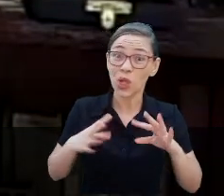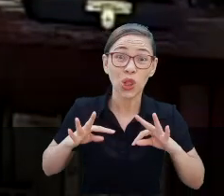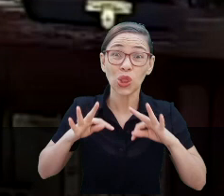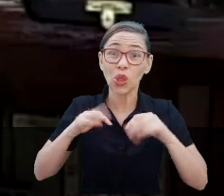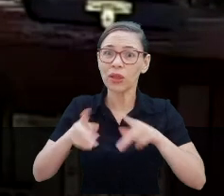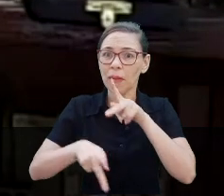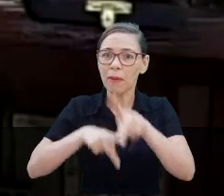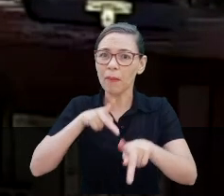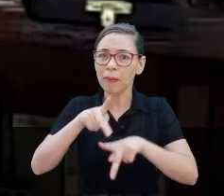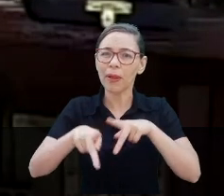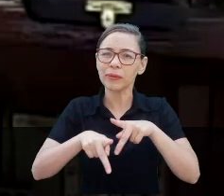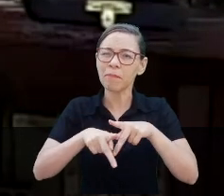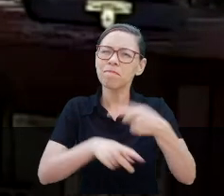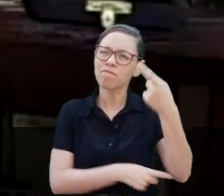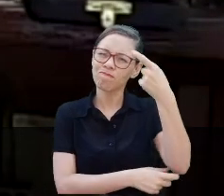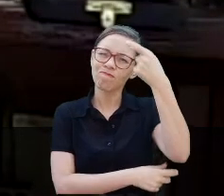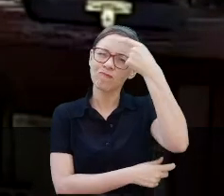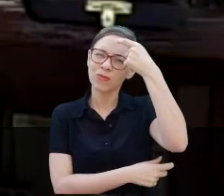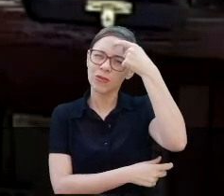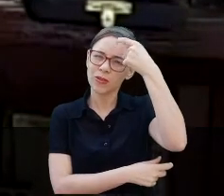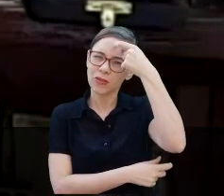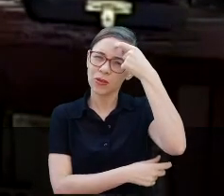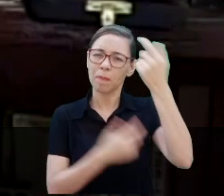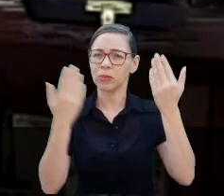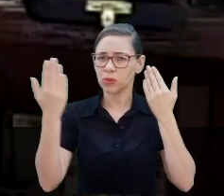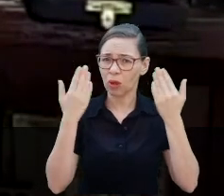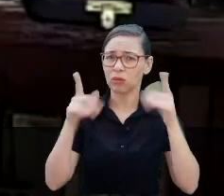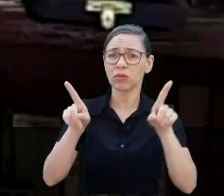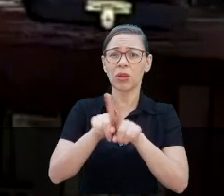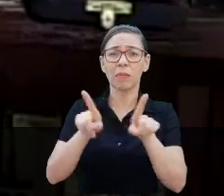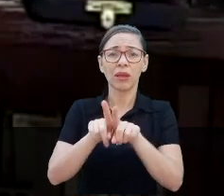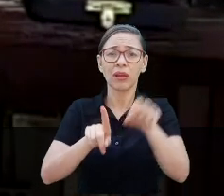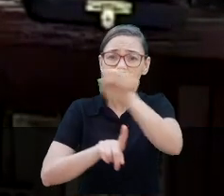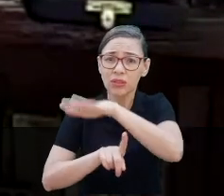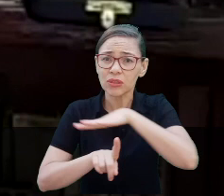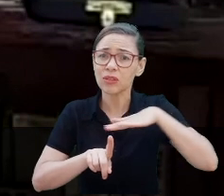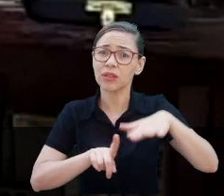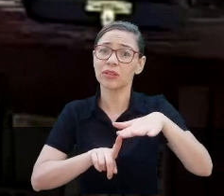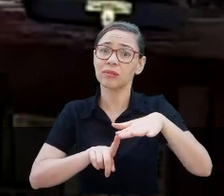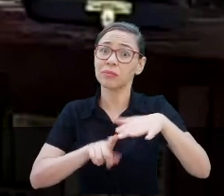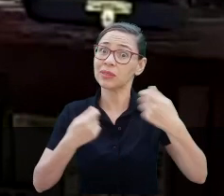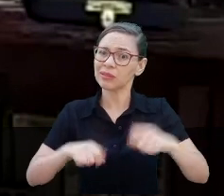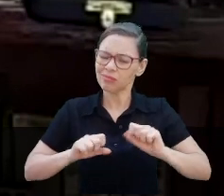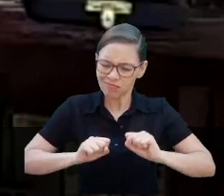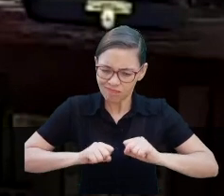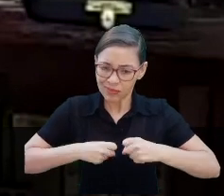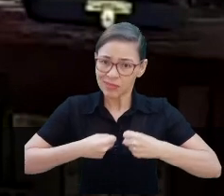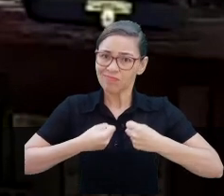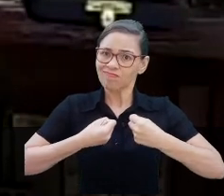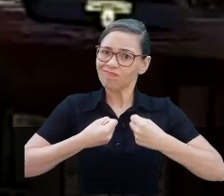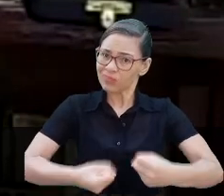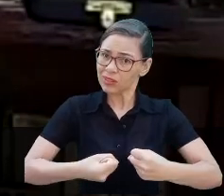psicólogas, psicólogos, mas para toda a população. Precisamos compreender melhor essas situações para mudá-las, compreender melhor esse